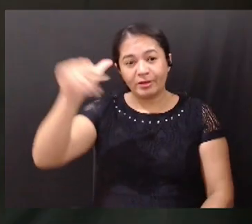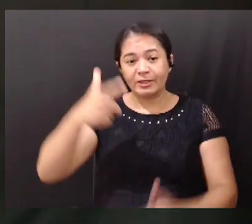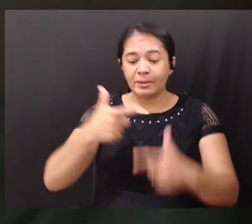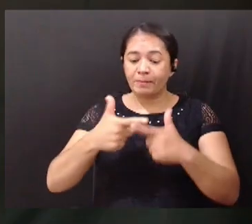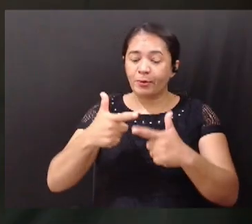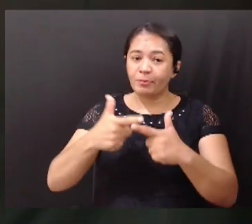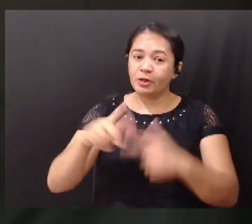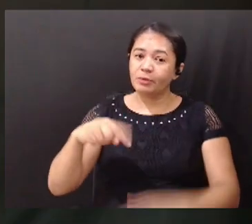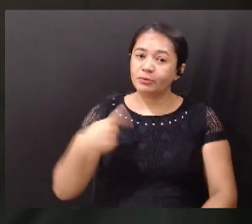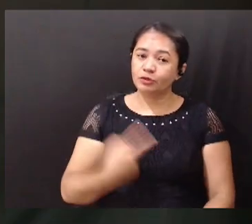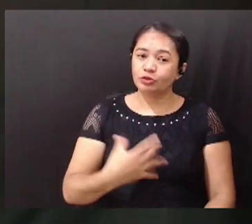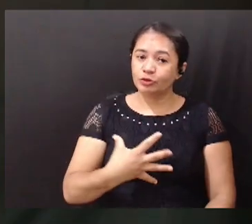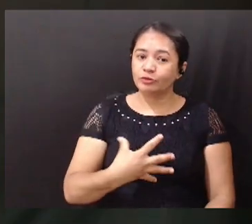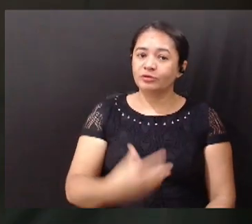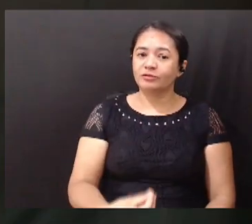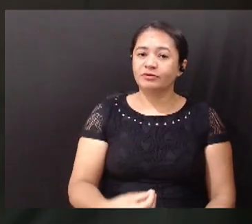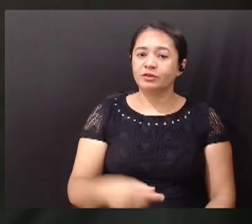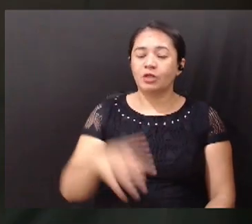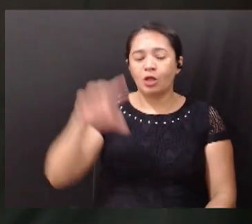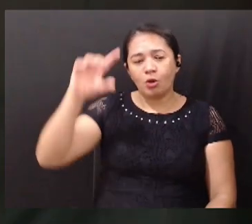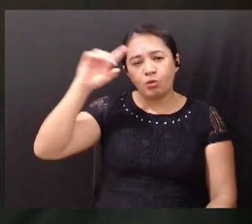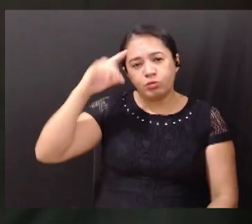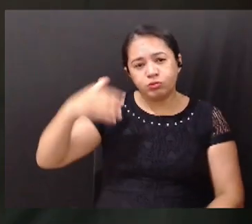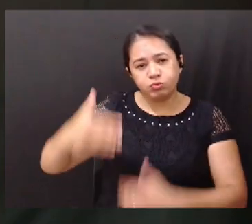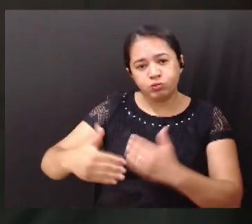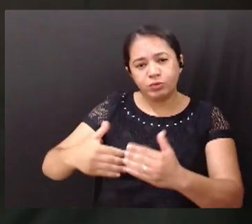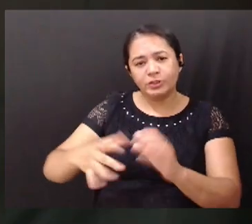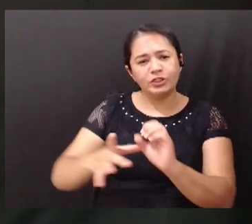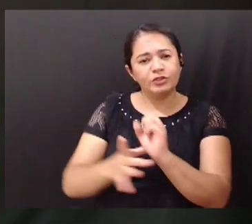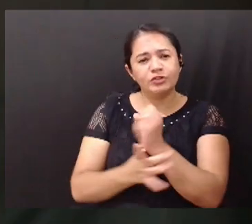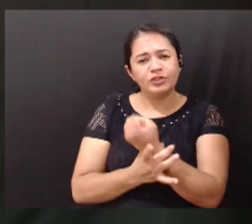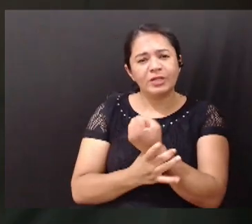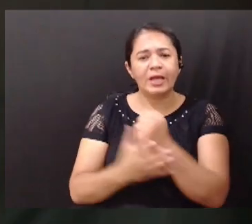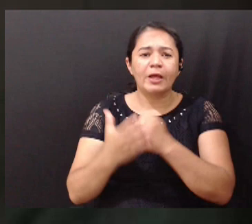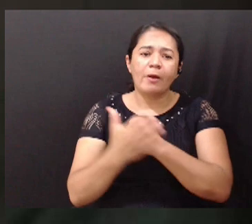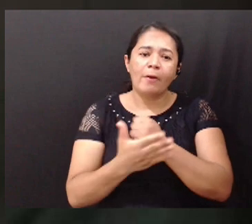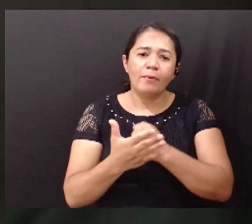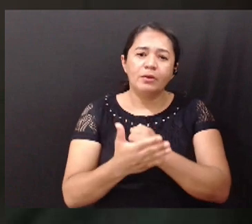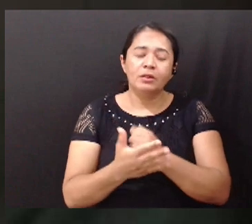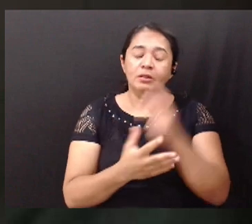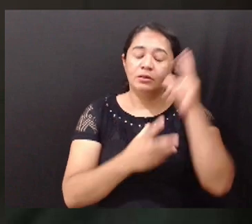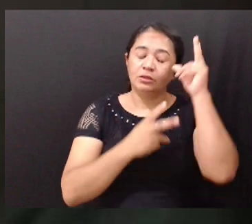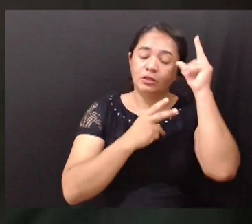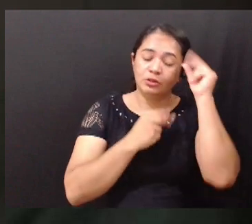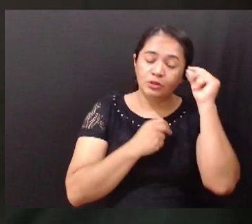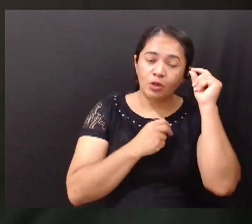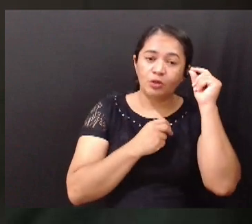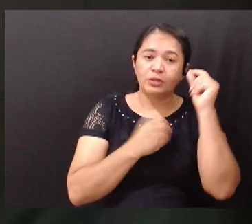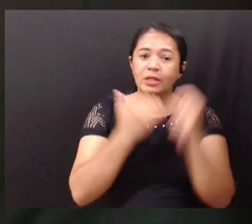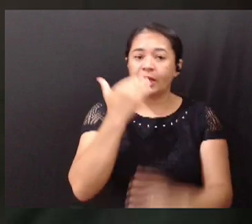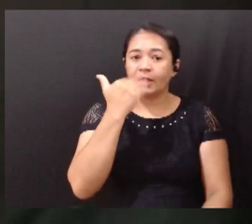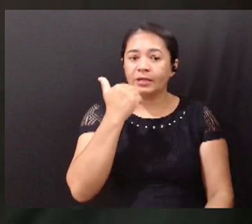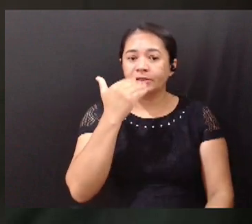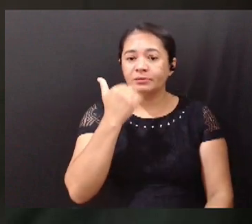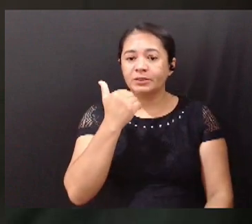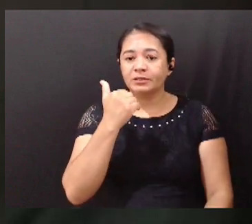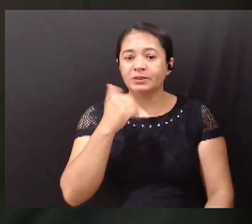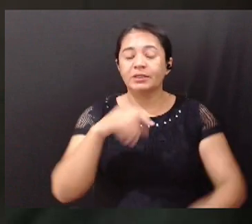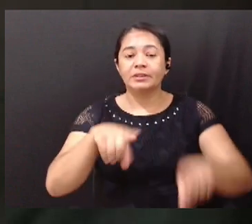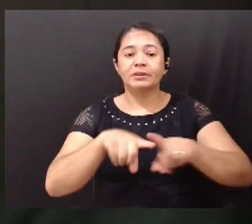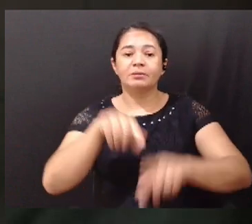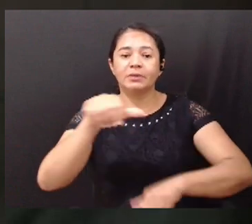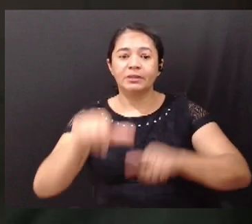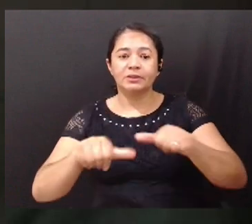rotina passível de garantir o básico, né? Sono, alimentação, e a gente também pode transformar tarefas em oportunidades